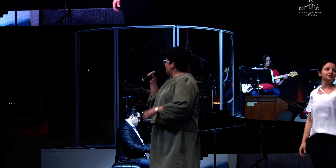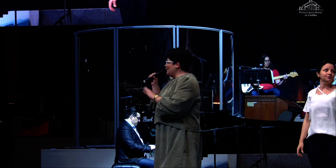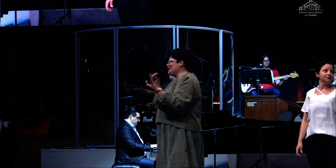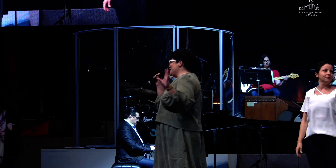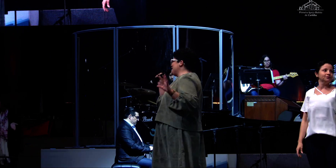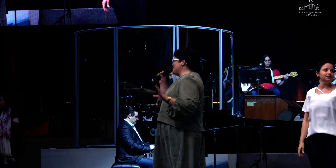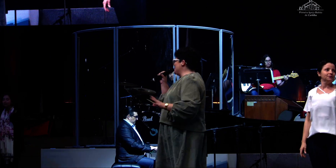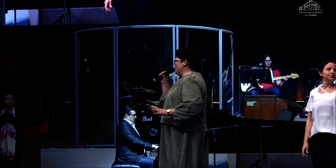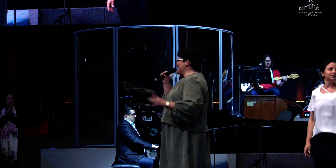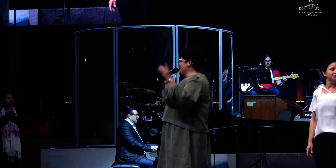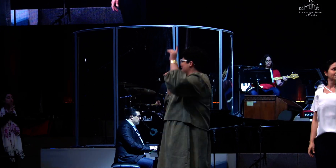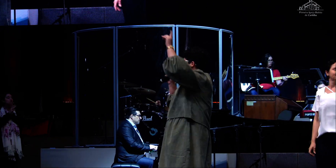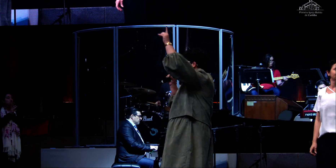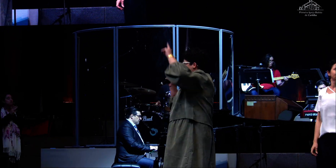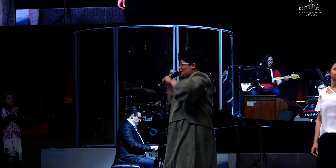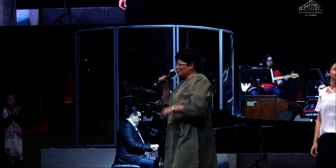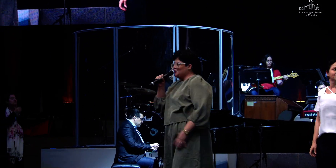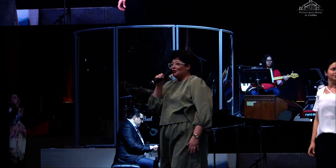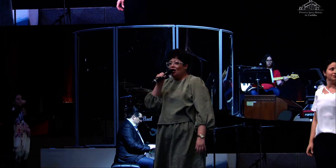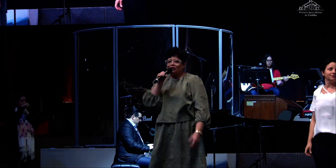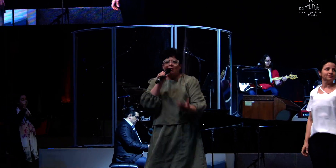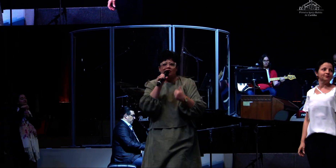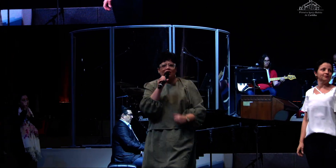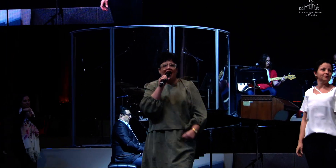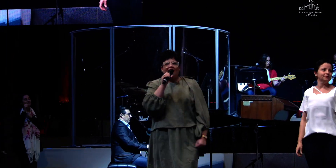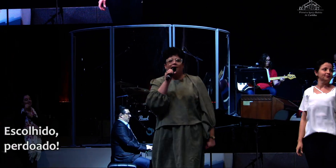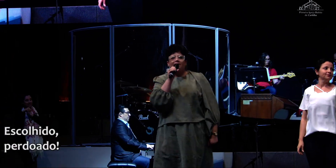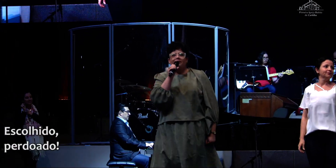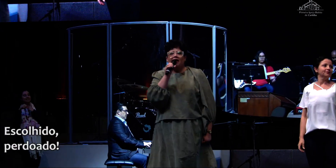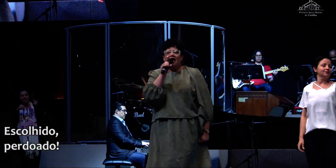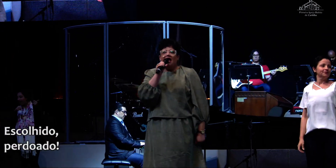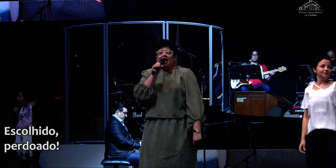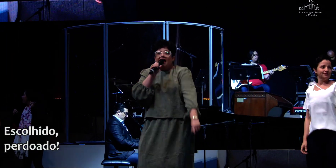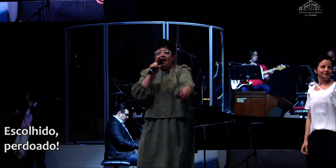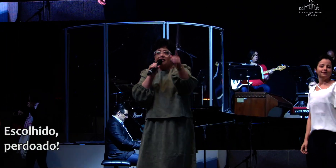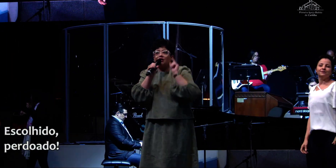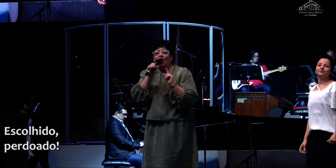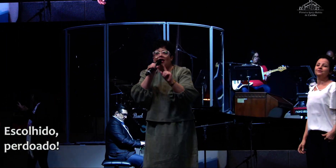somos todas essas coisas em Cristo Jesus. Somos o quê?